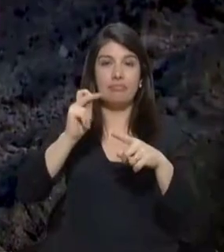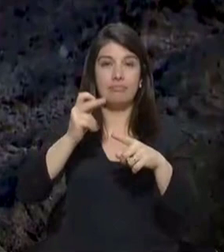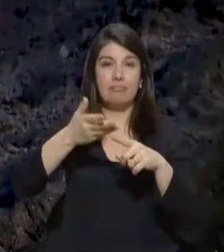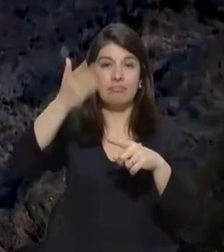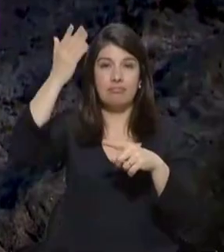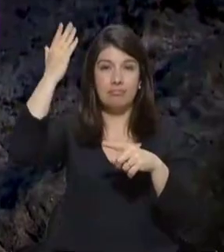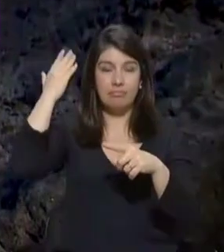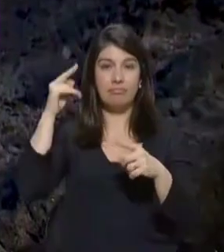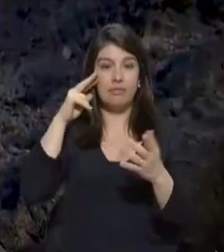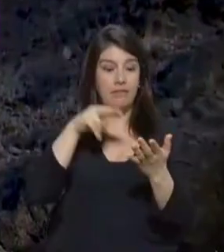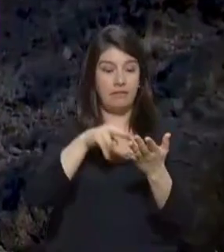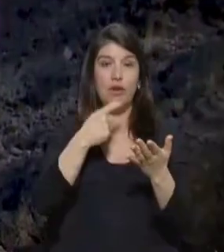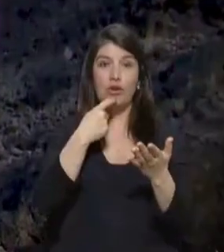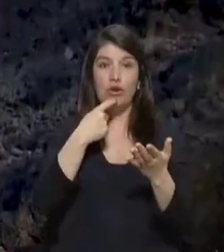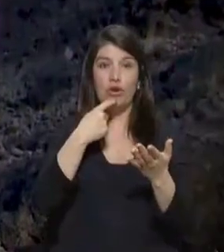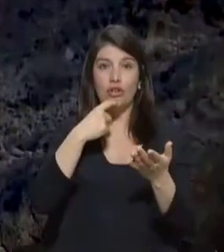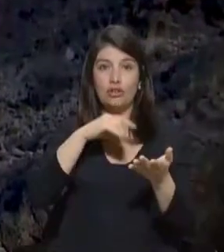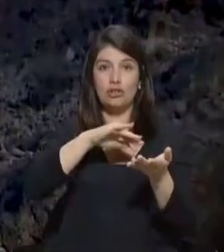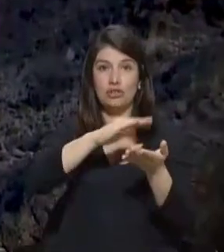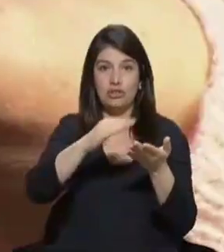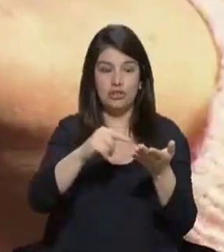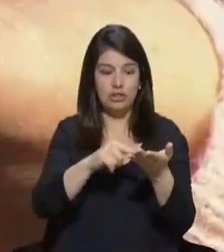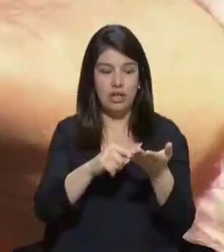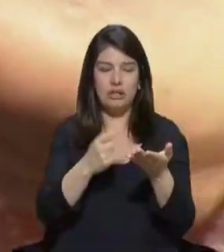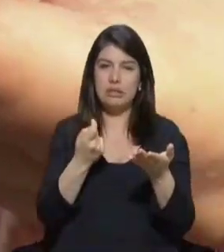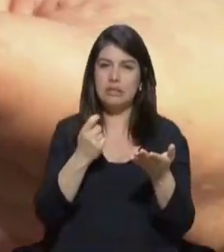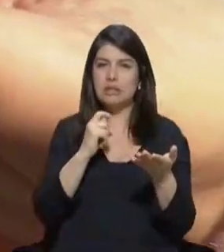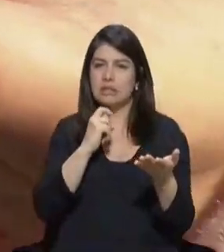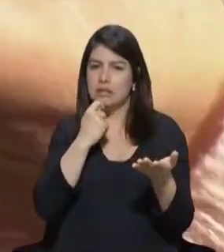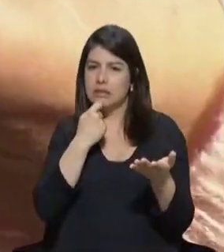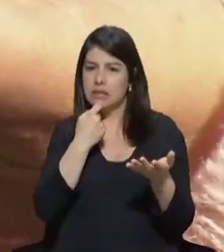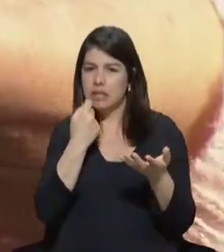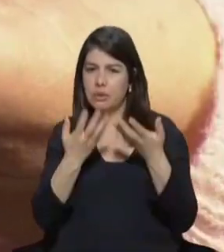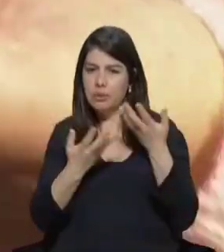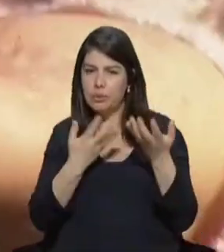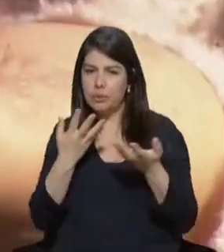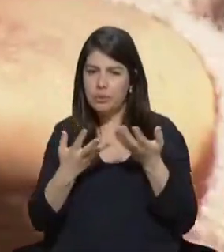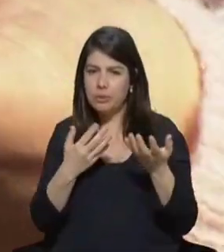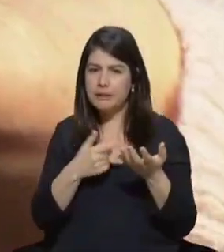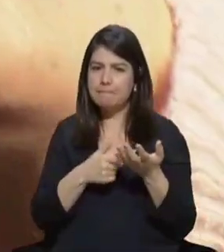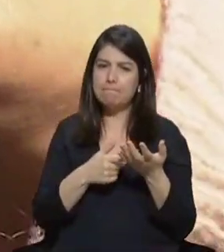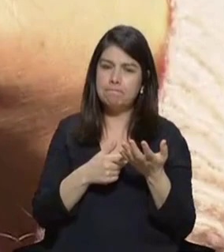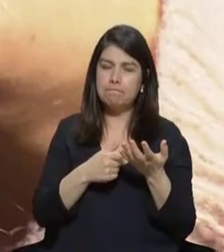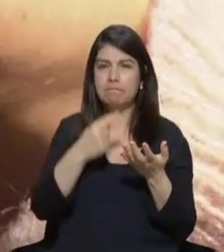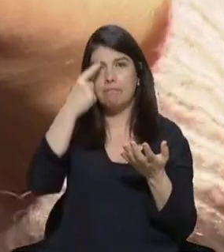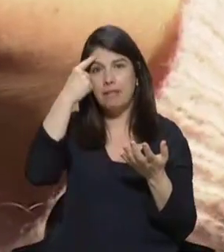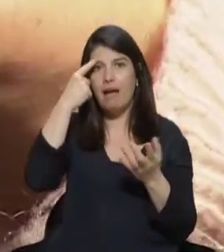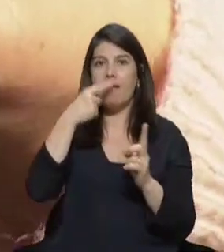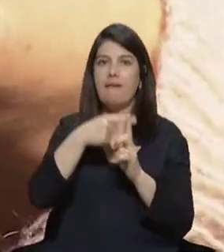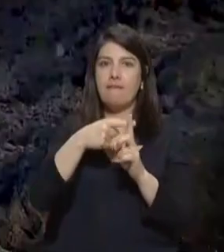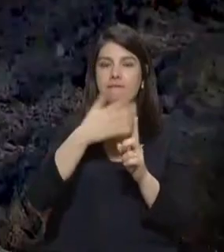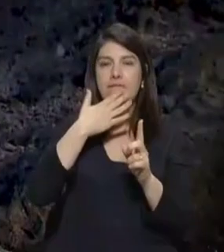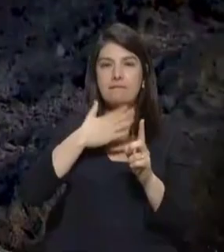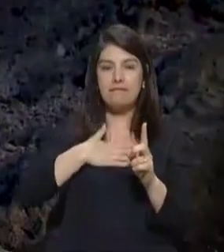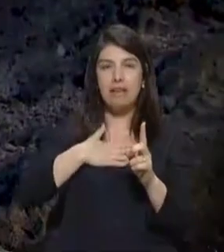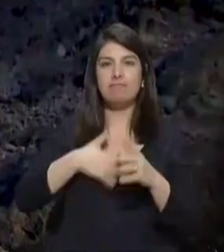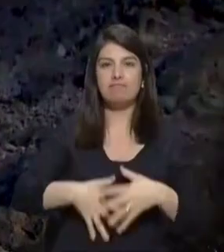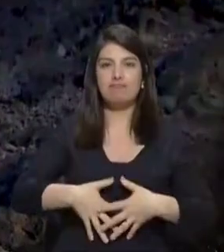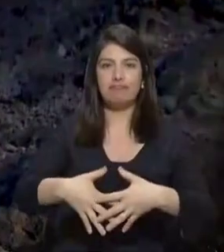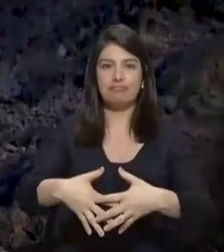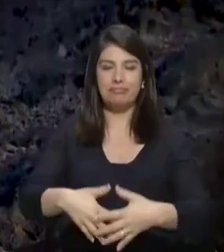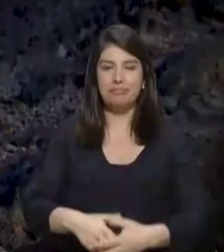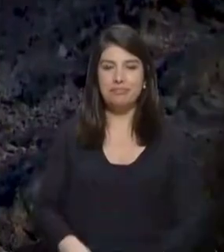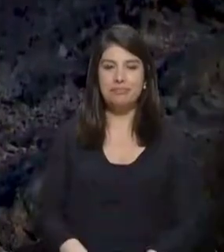também com algum misticismo, alguns valores, nomeadamente fertilidade, obviamente. Faz parte bem. Já vieram